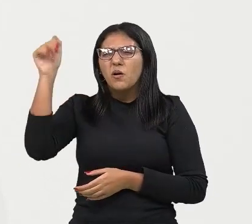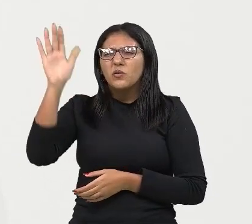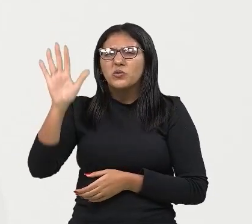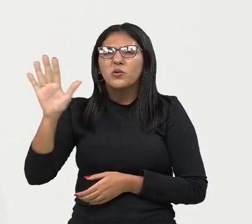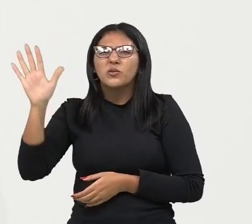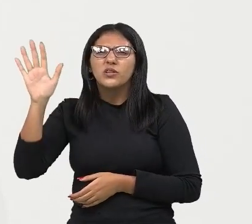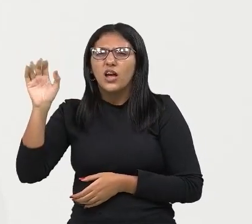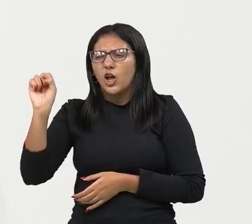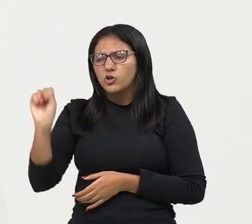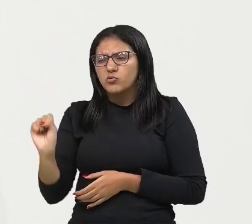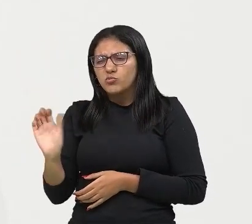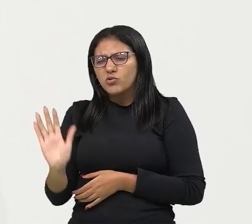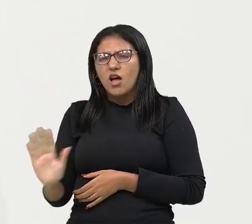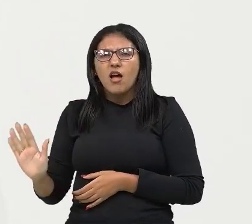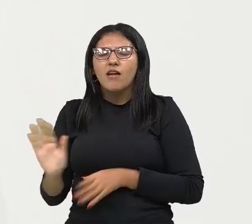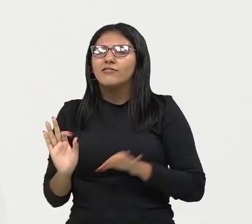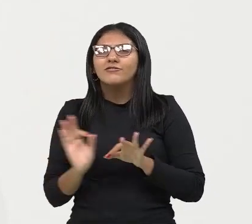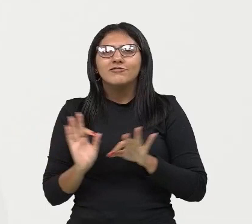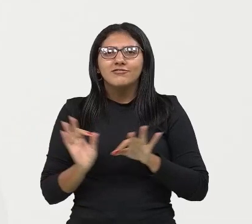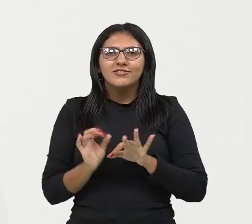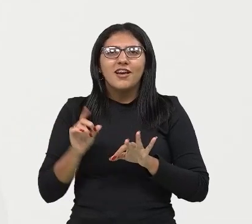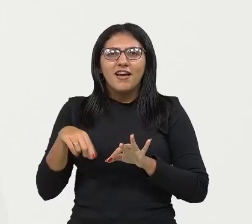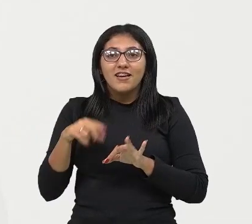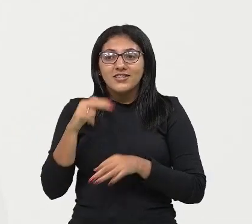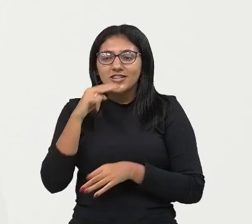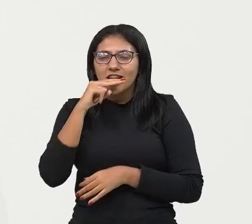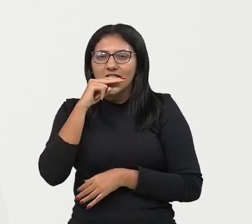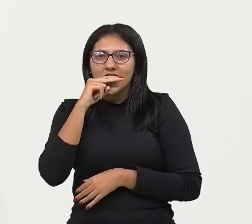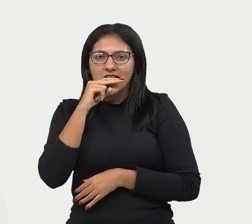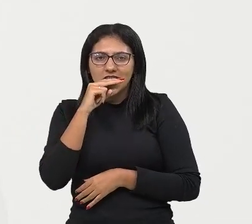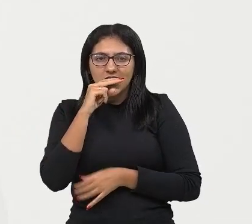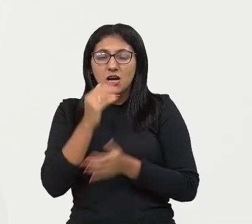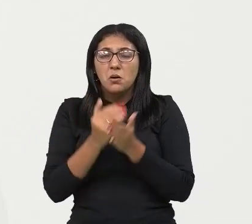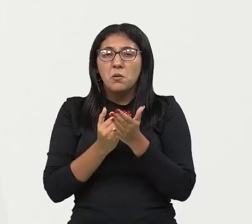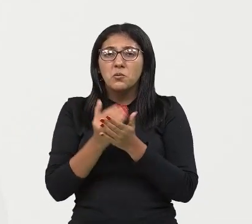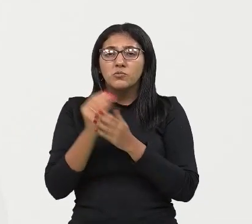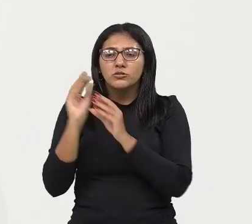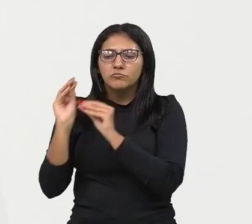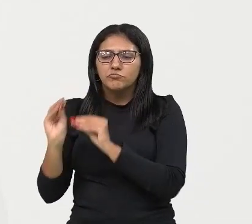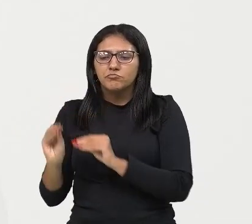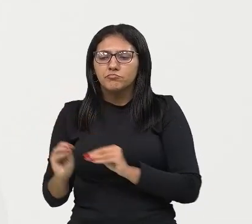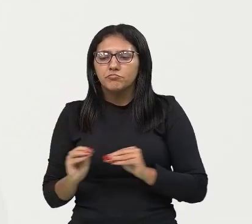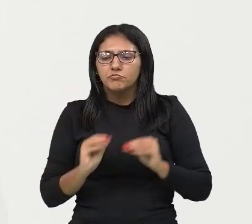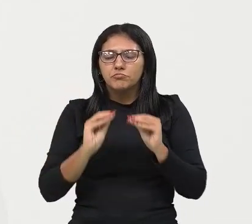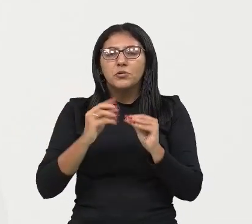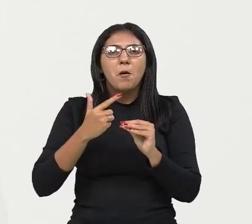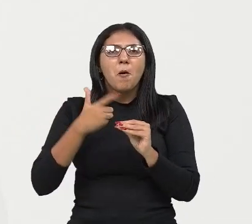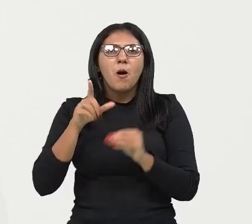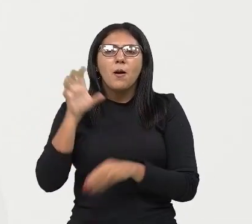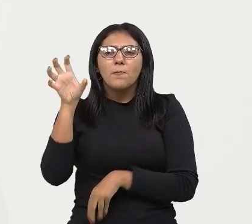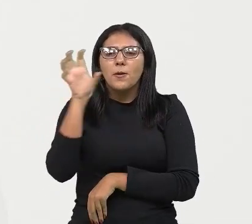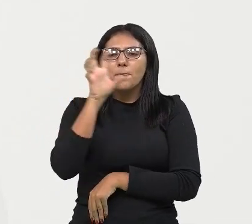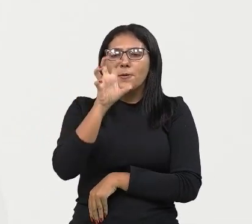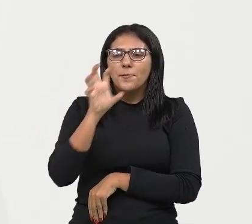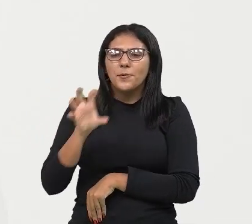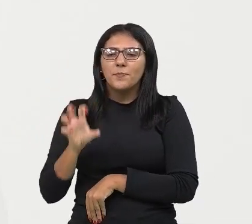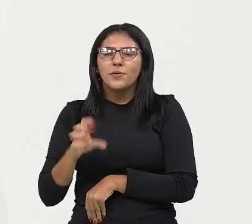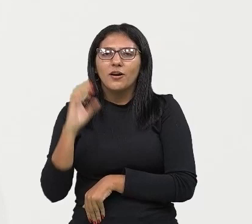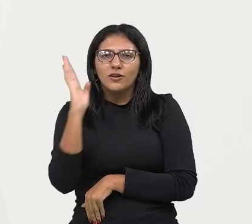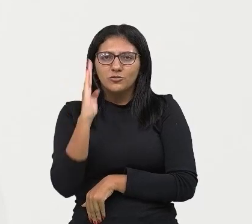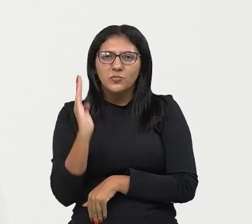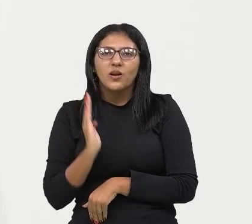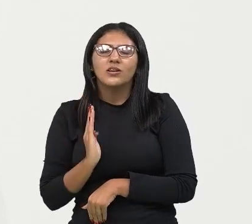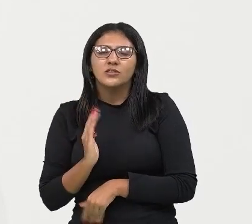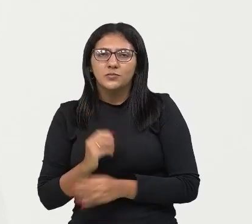Nordeste brasileiro, essa produção da cana-de-açúcar começa a ir para outras regiões do Brasil, né? E